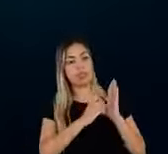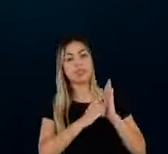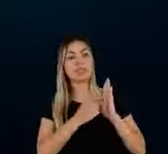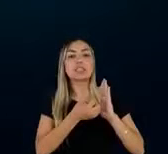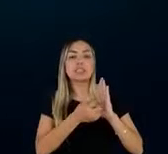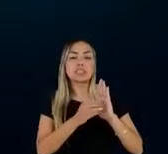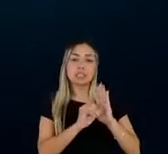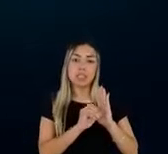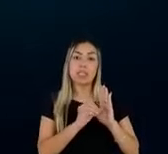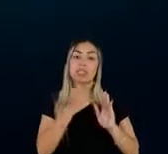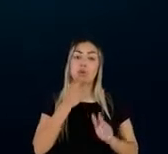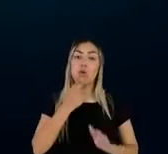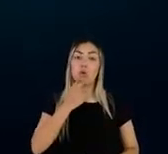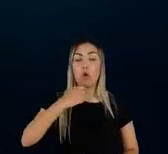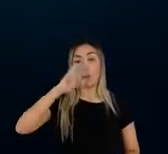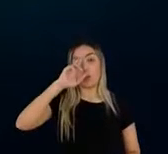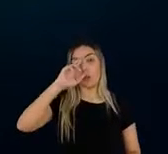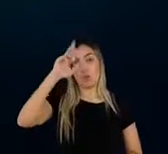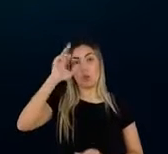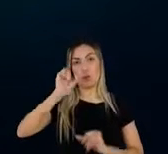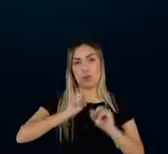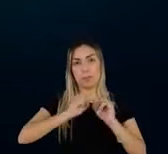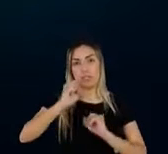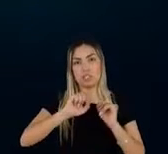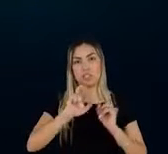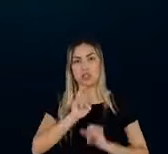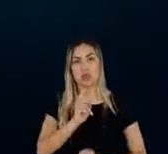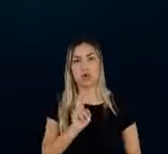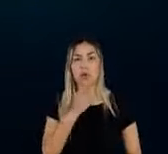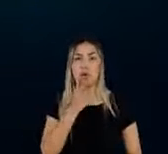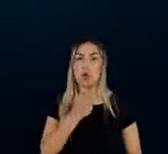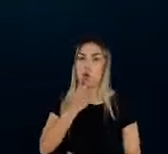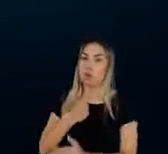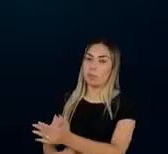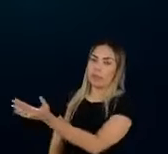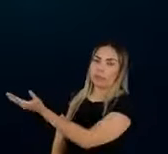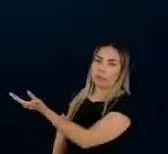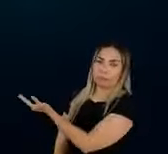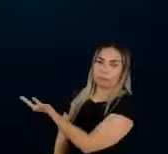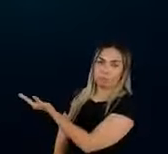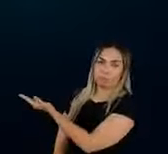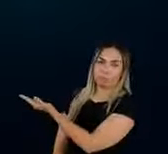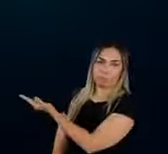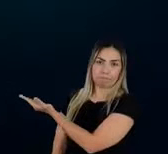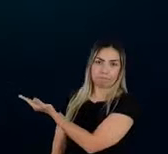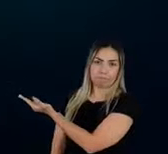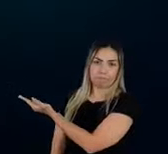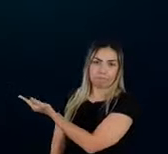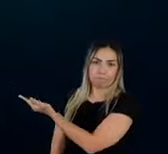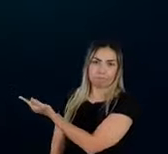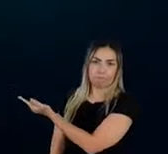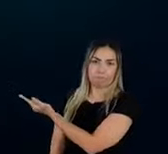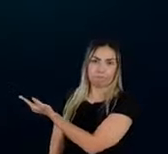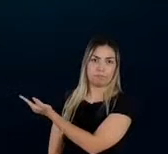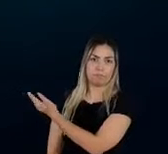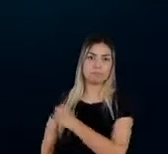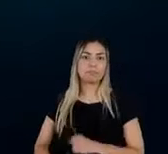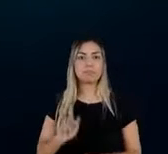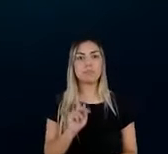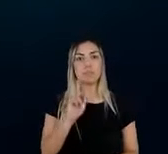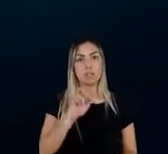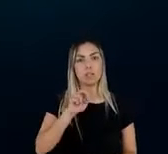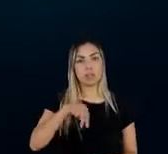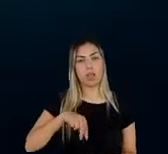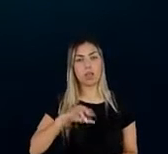de empresas de tecnologia nesse caso o que é Nossa que era da deck a deck fabricar vai Aqueles computadores mainframes